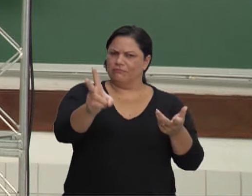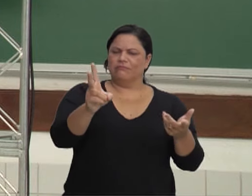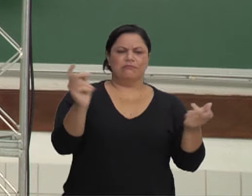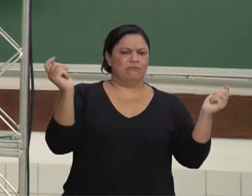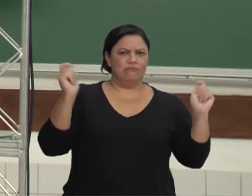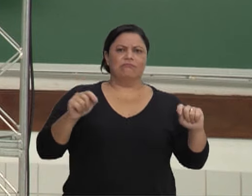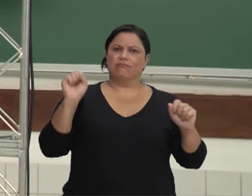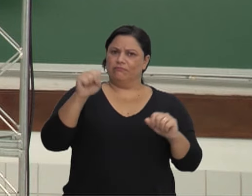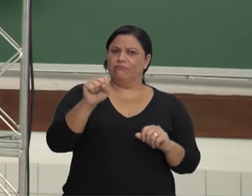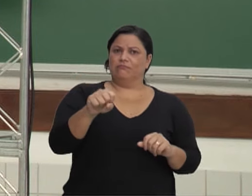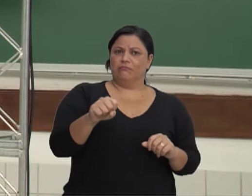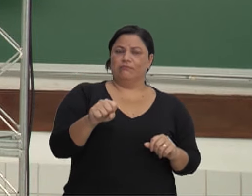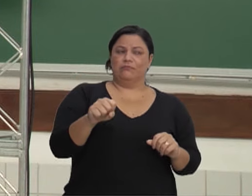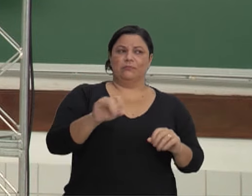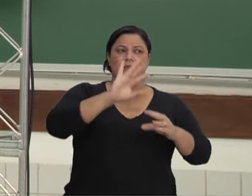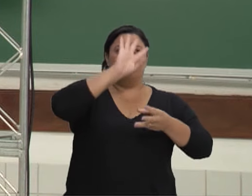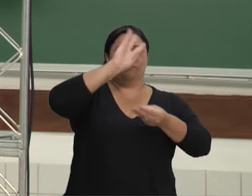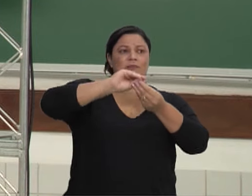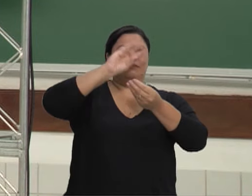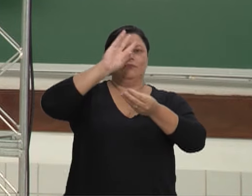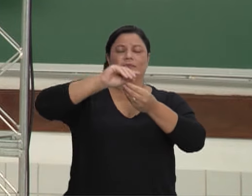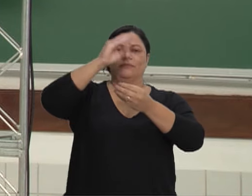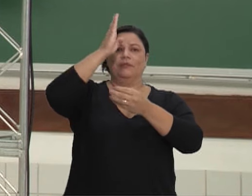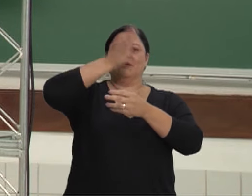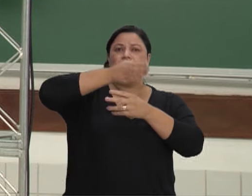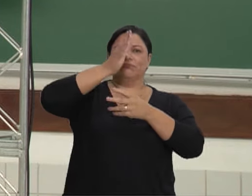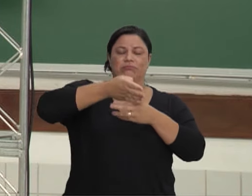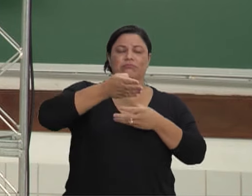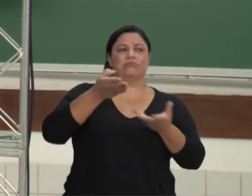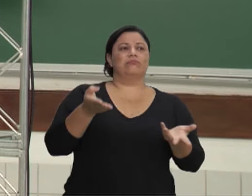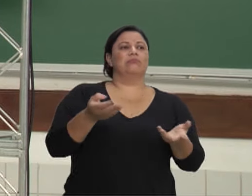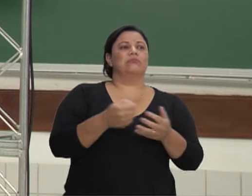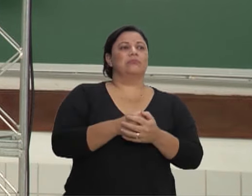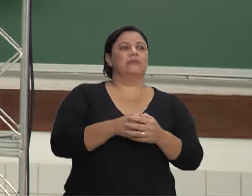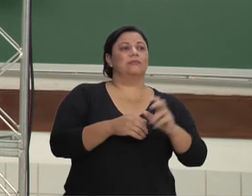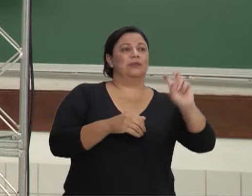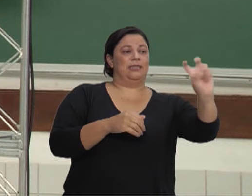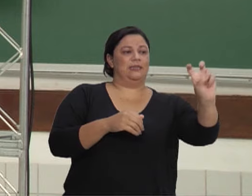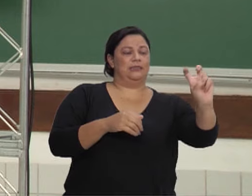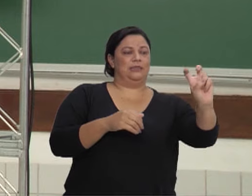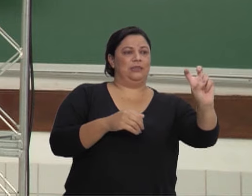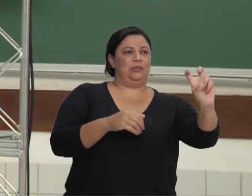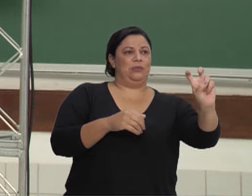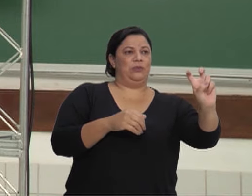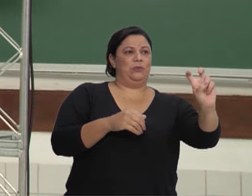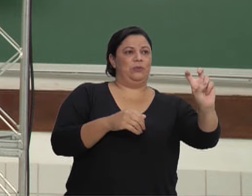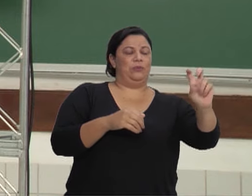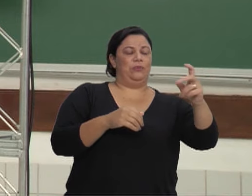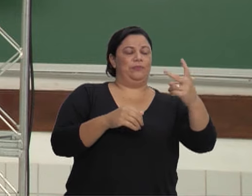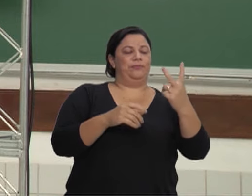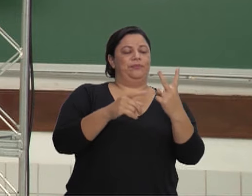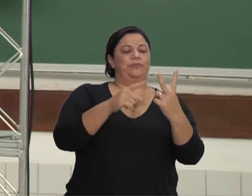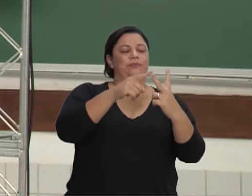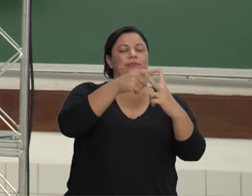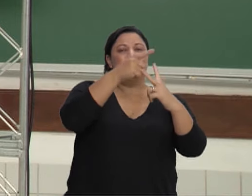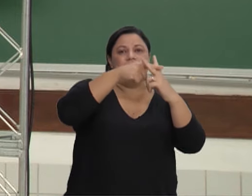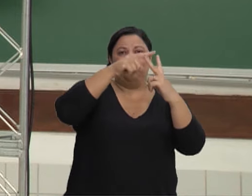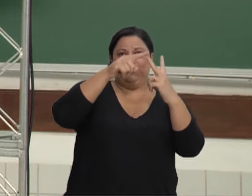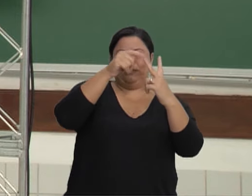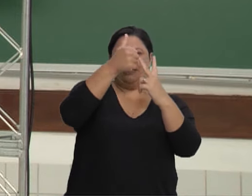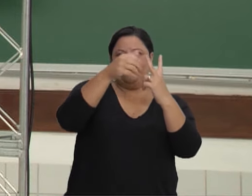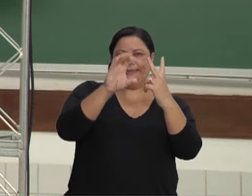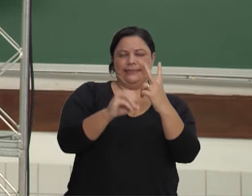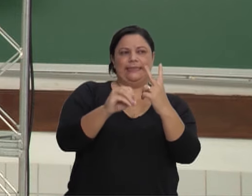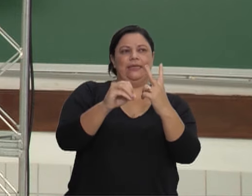Posso. Simplificar aqui, né? Vou poder dividir em cima e embaixo por 5. Vou